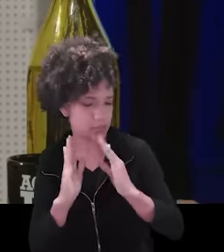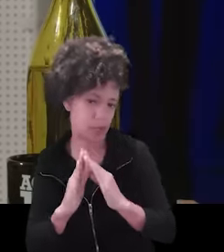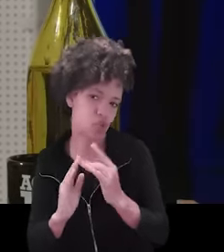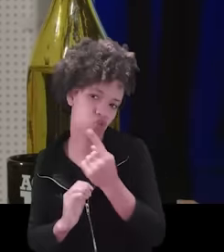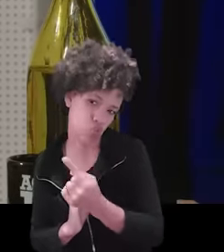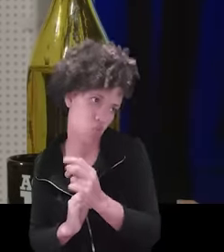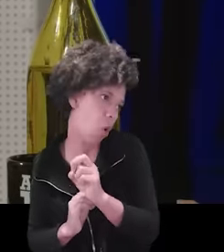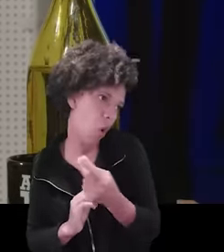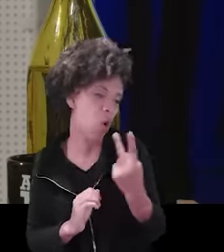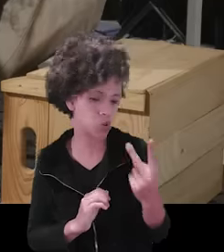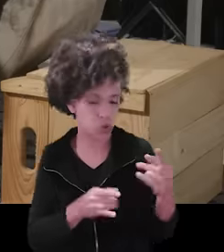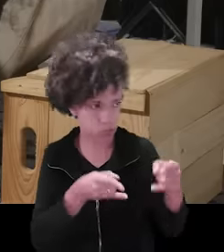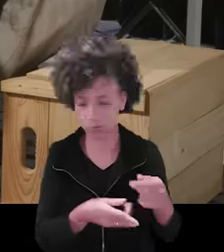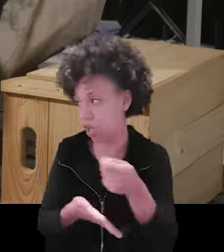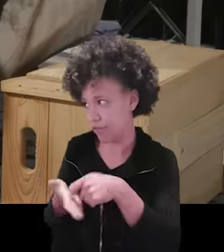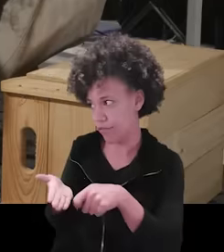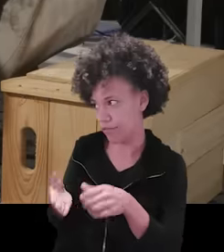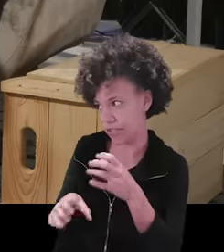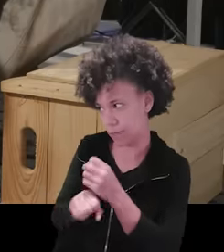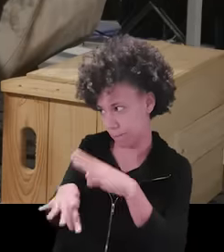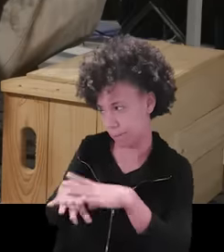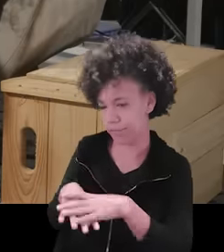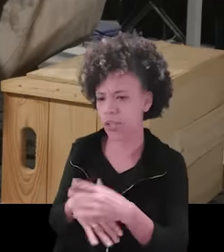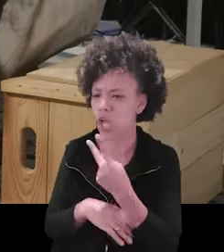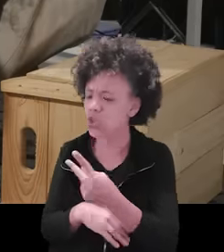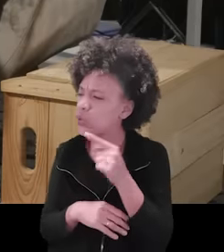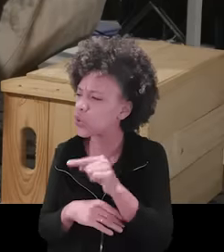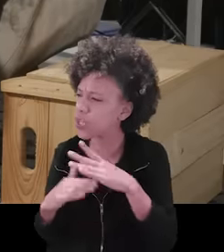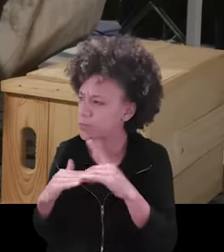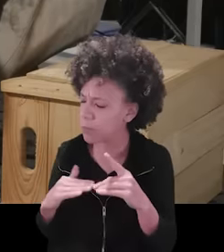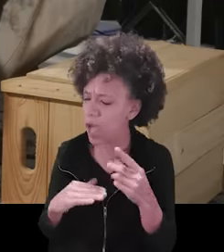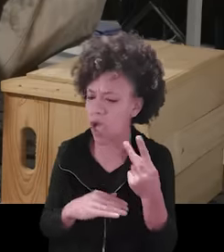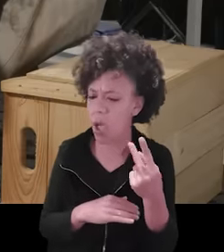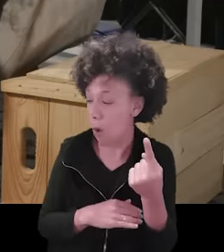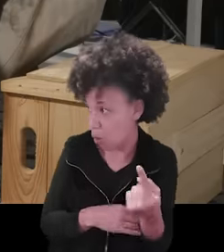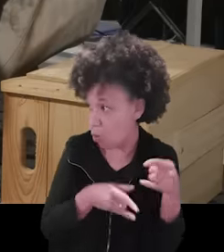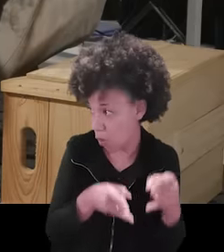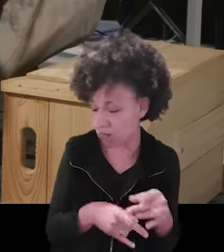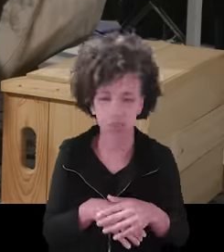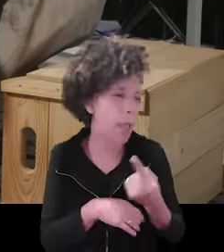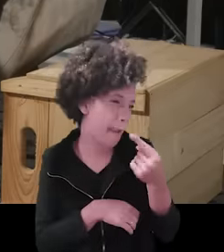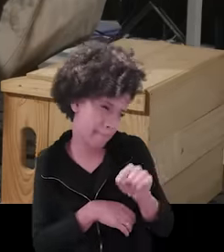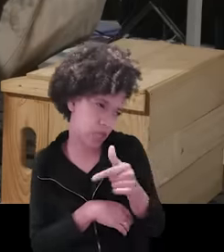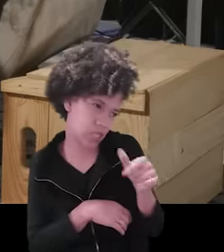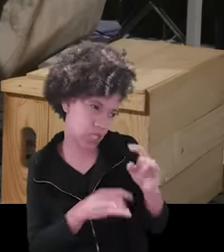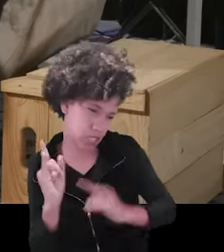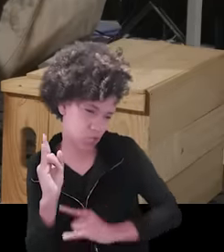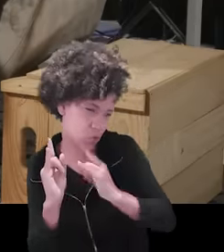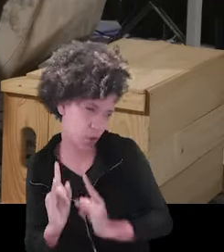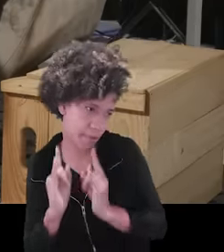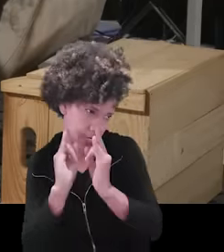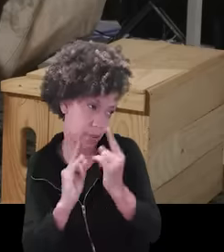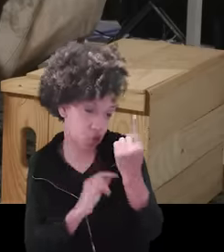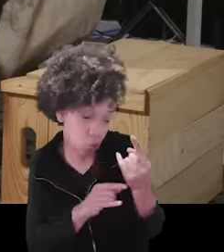aí de 1 ou 2 quartos vou fazer as contas aqui boa você falou dois mil para ficar um quarto né é a 1700